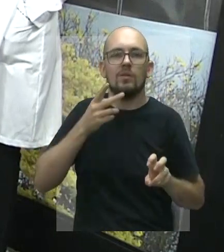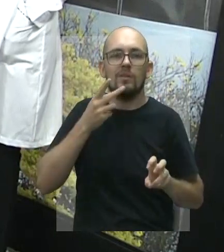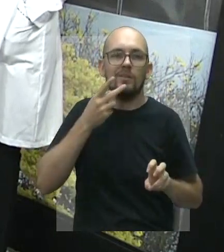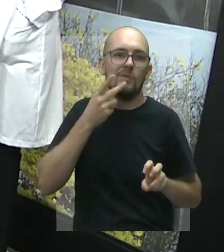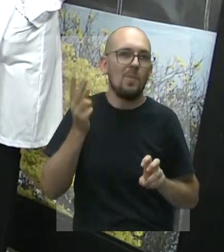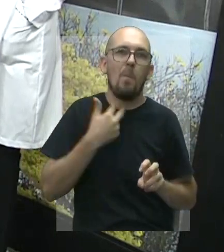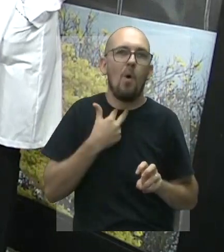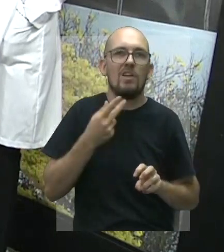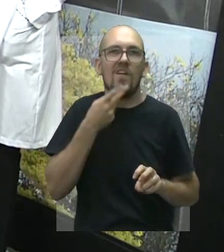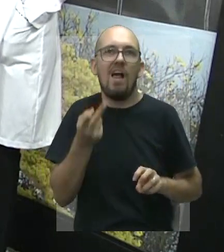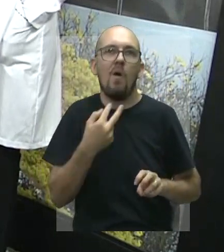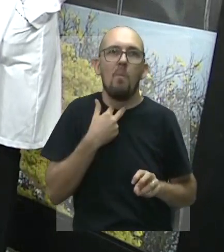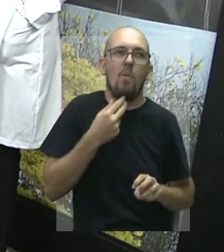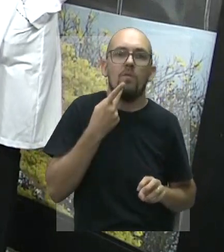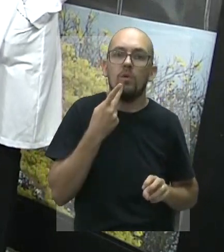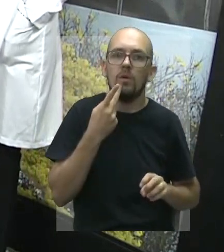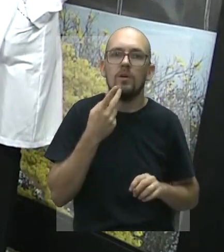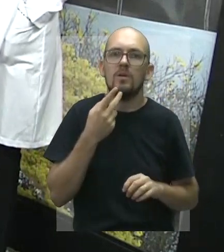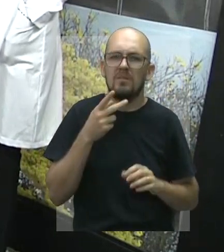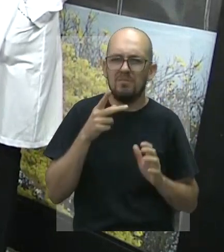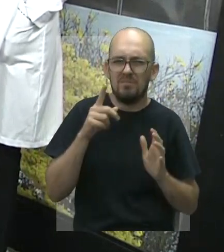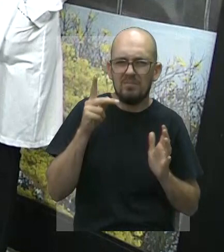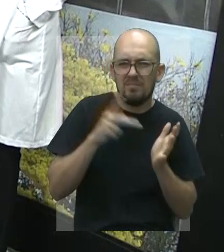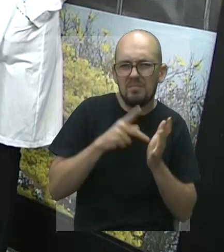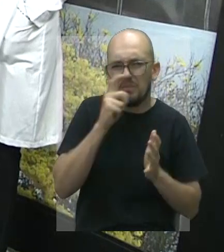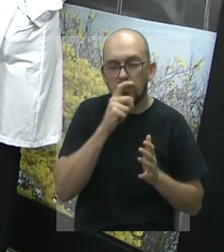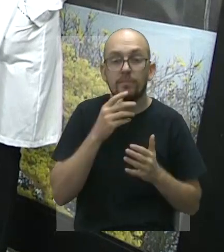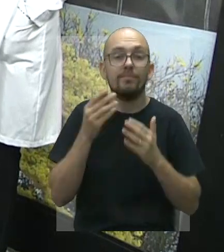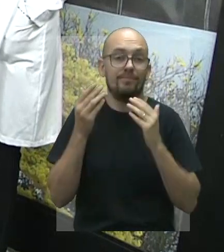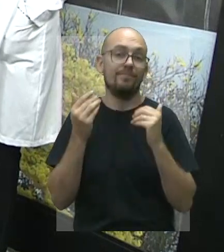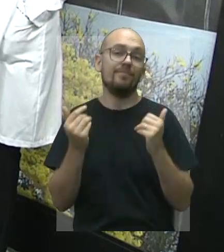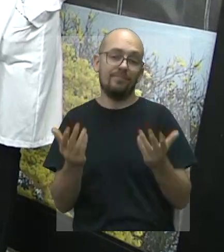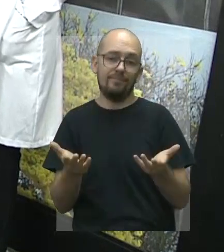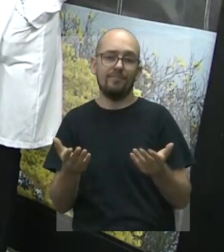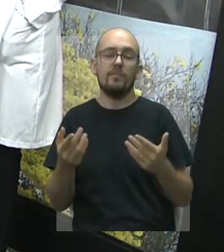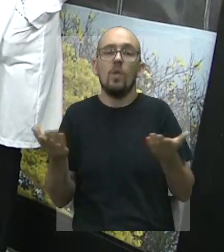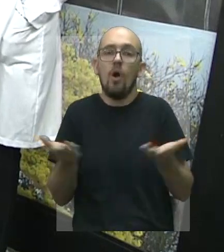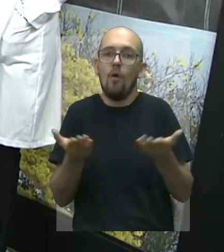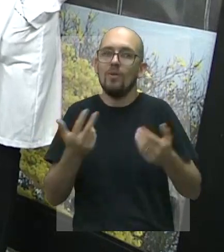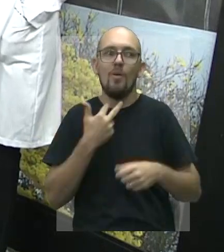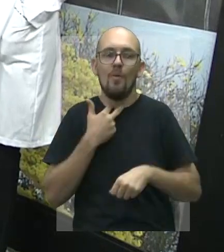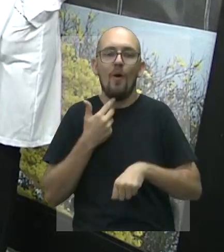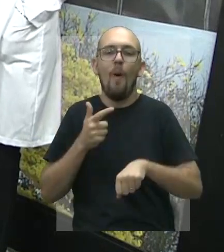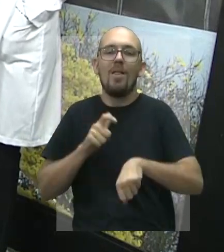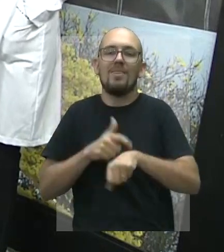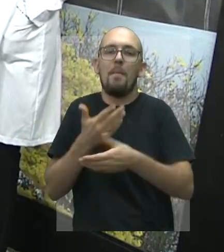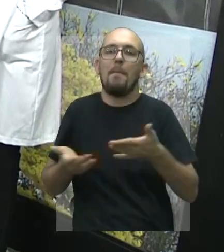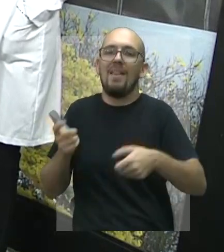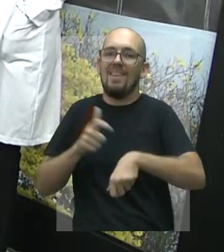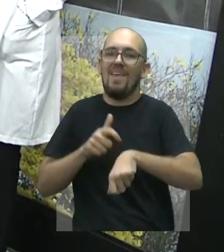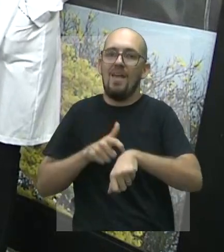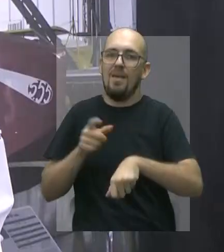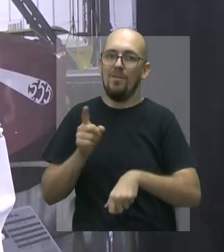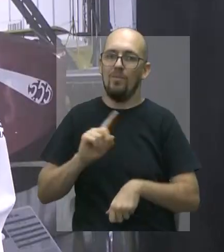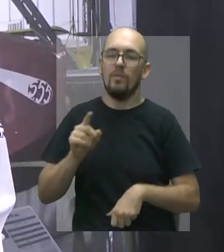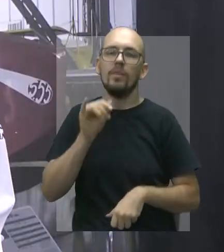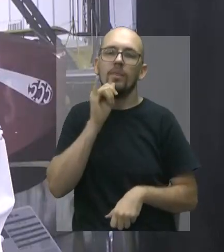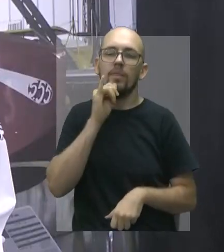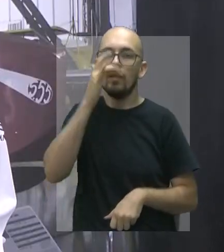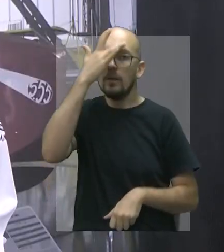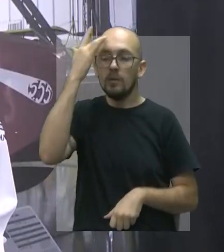doutora? Sim, exatamente. Hoje a gente já sabe que a gente não pode perder tempo, né? Porque a pessoa que dá